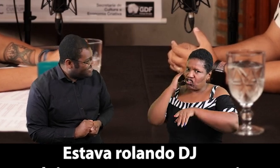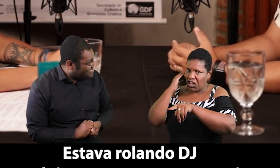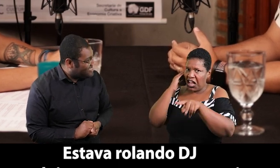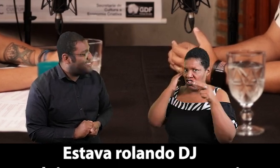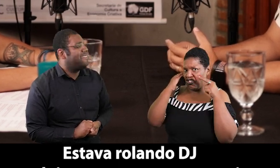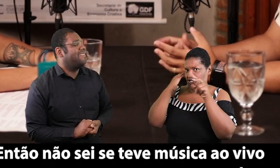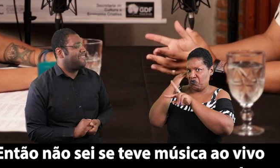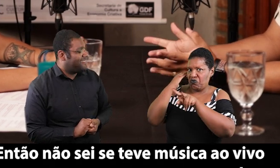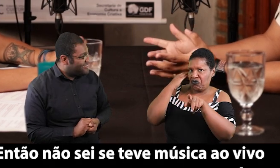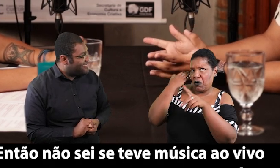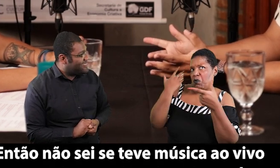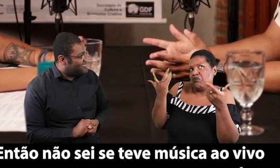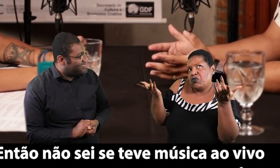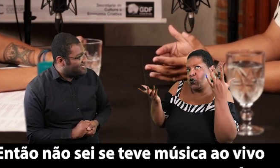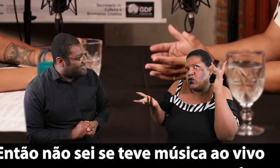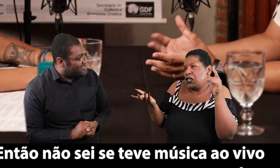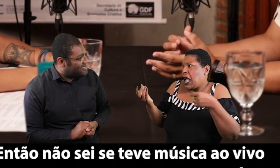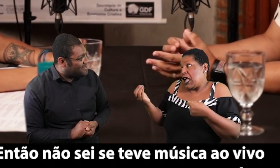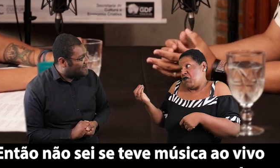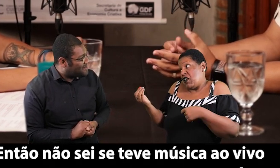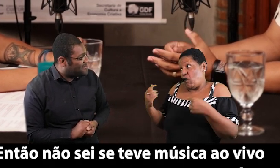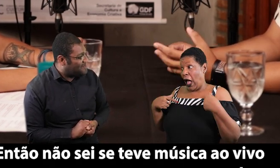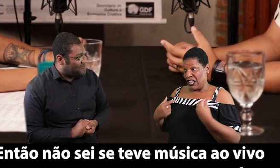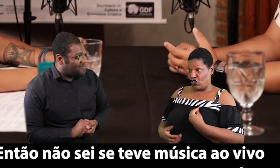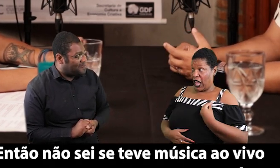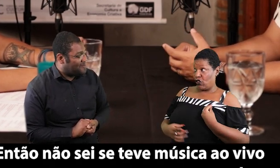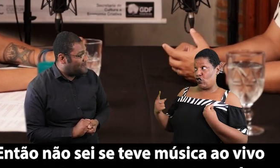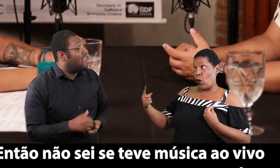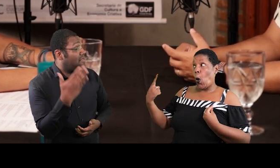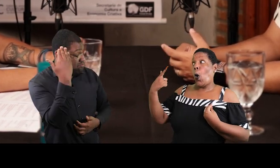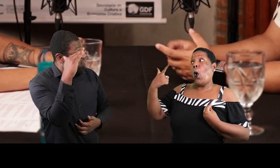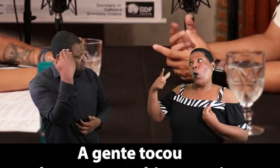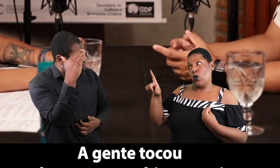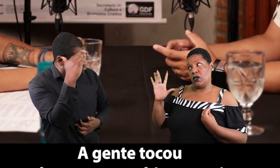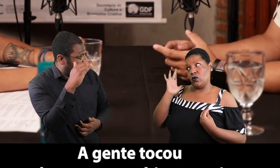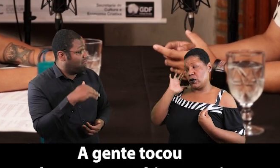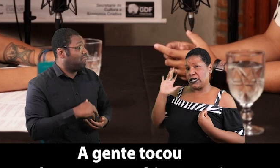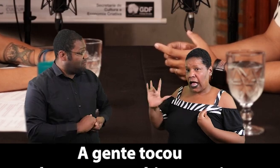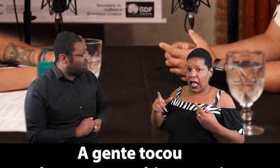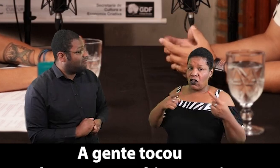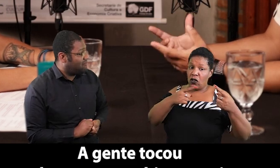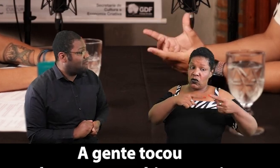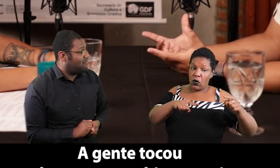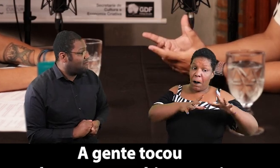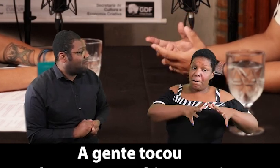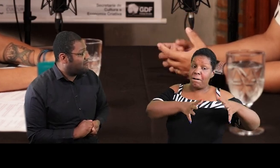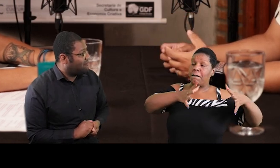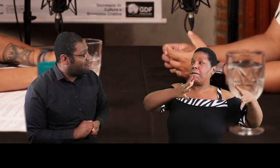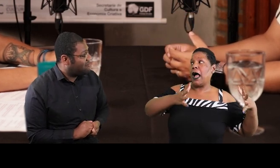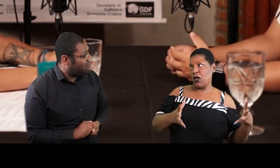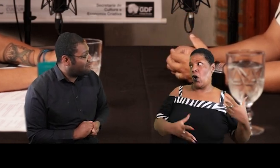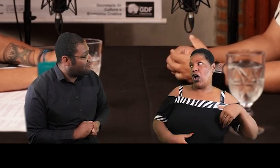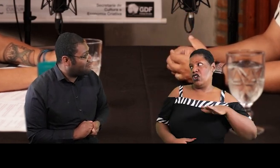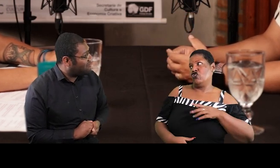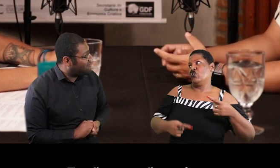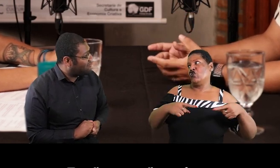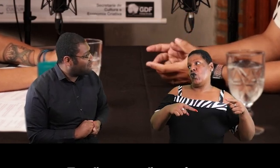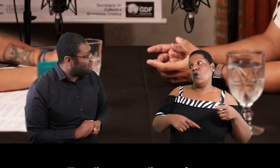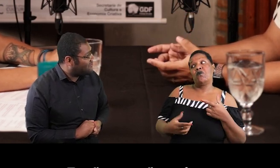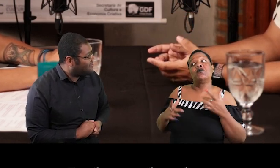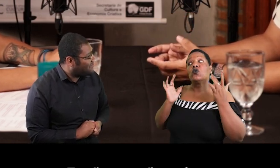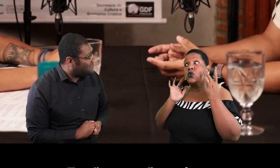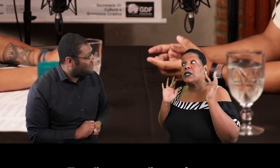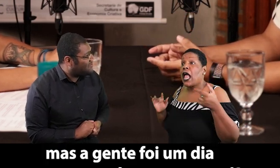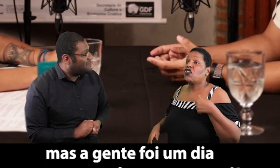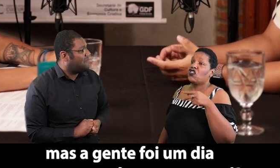gente viu. Então eu não sei se teve música ao vivo enquanto a gente tava tocando, né? Entendi. Que a gente tocou num ambiente maior. Então eu não